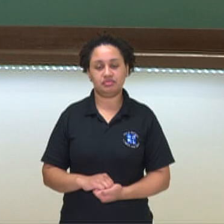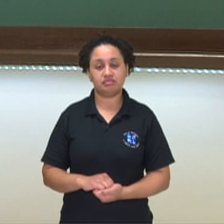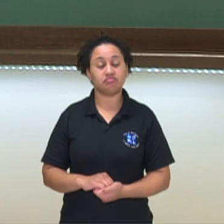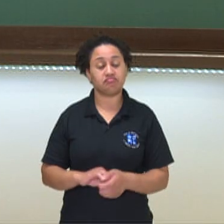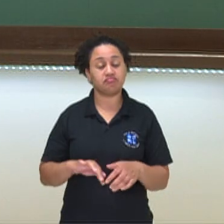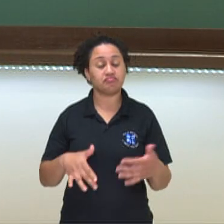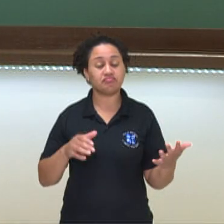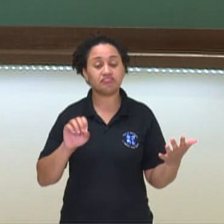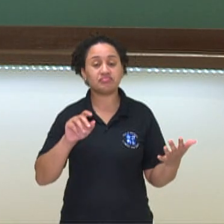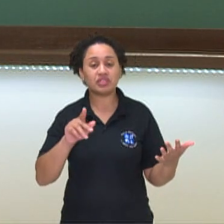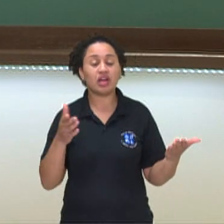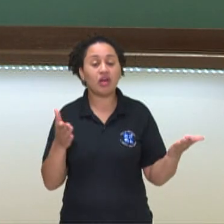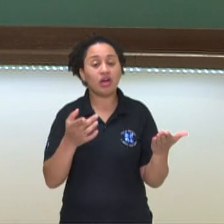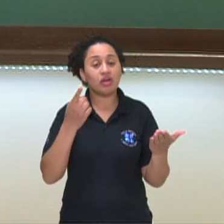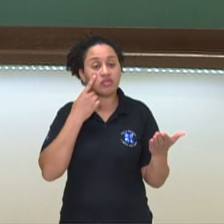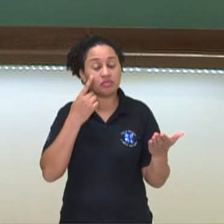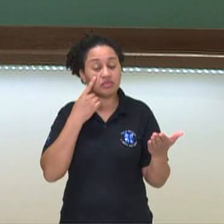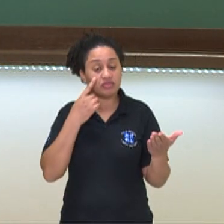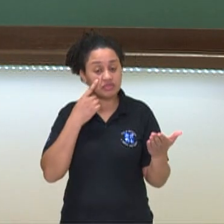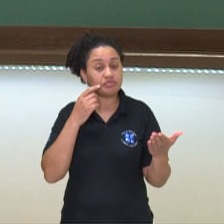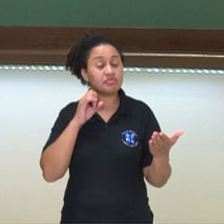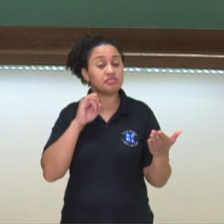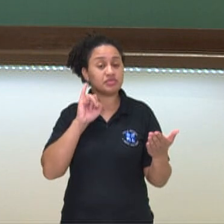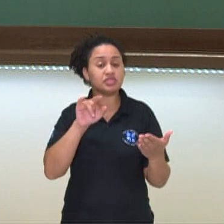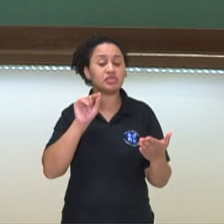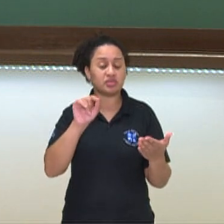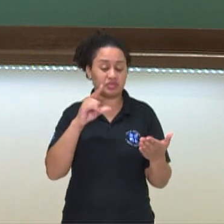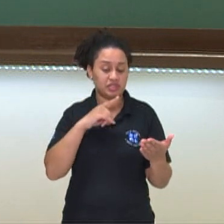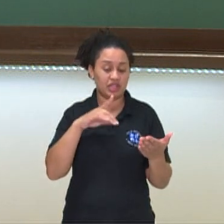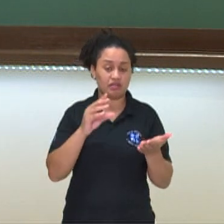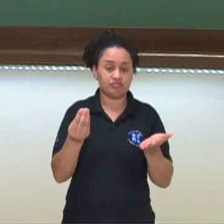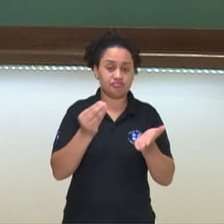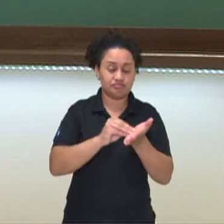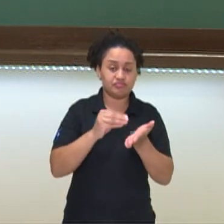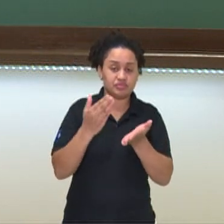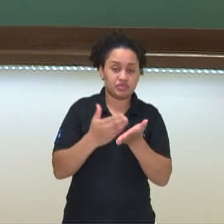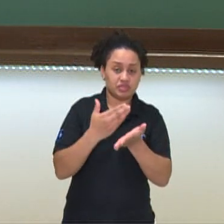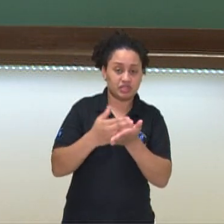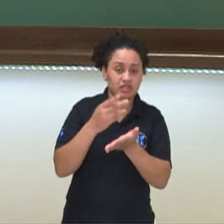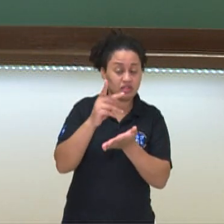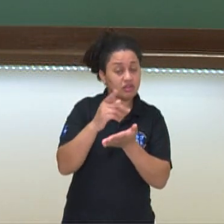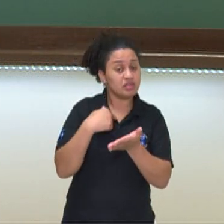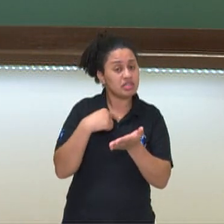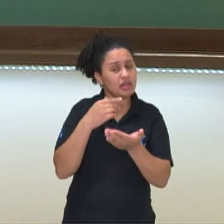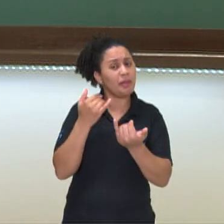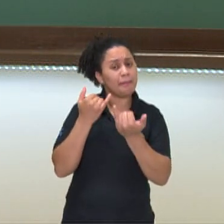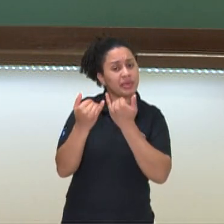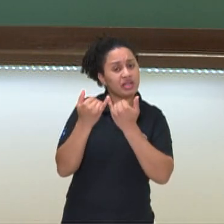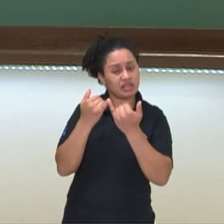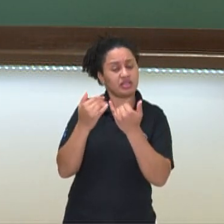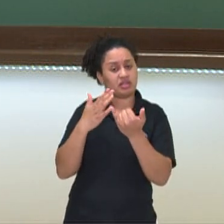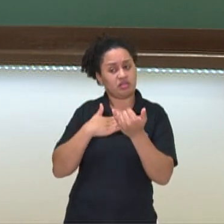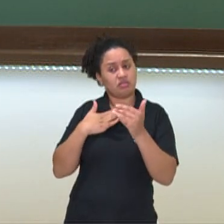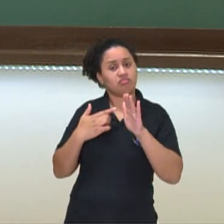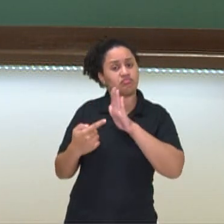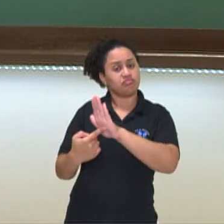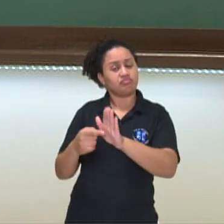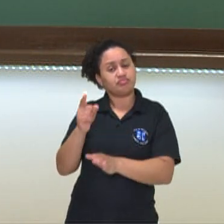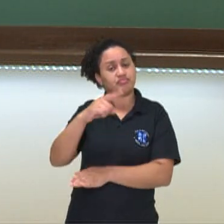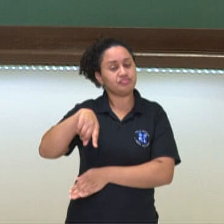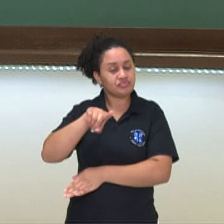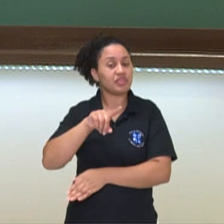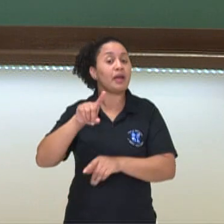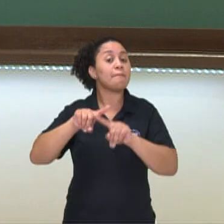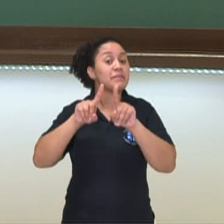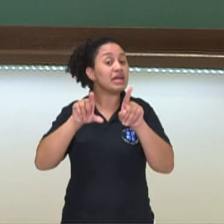Muito bem, vamos conferir se aquilo que você tem aí anotado no seu caderno, se vai estar próximo daquilo que eu vou apresentar para você. Mas